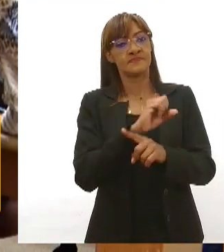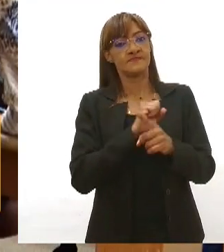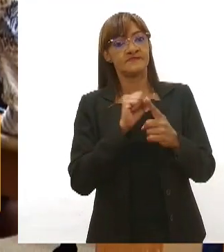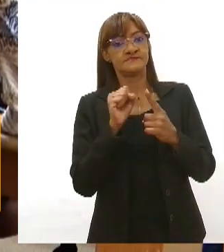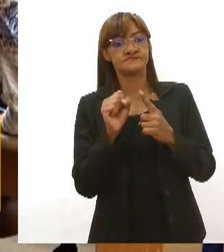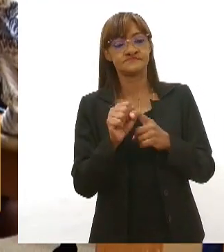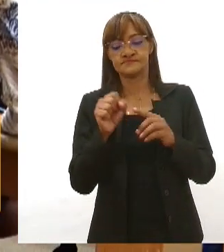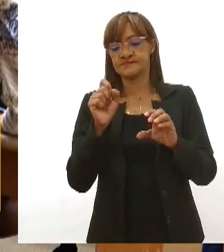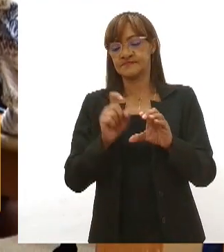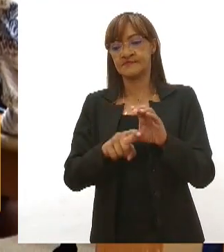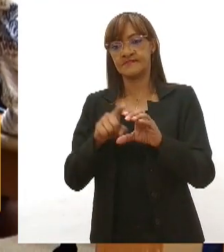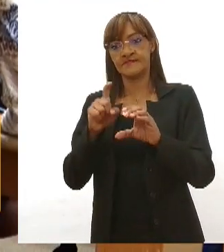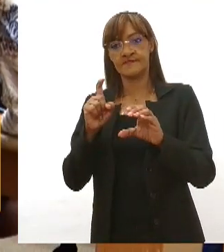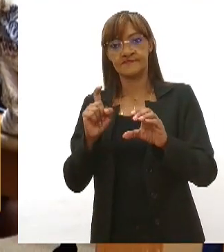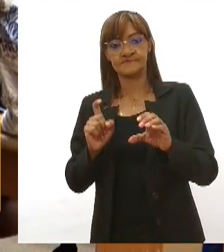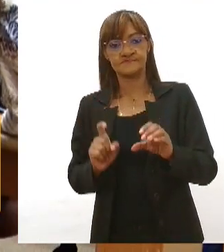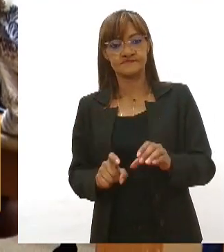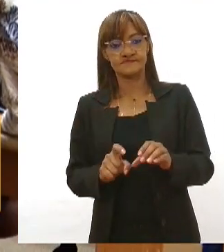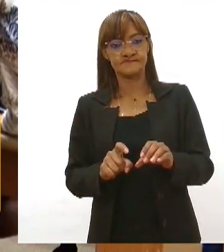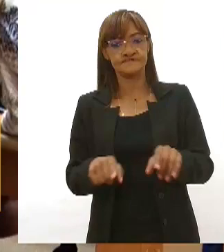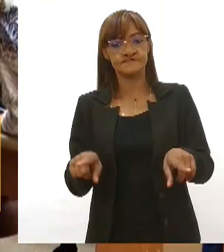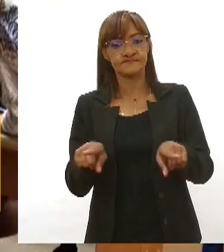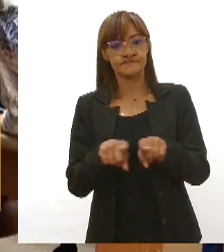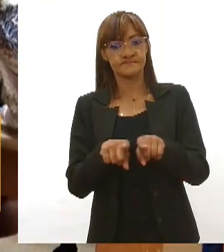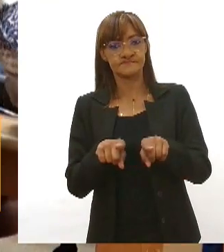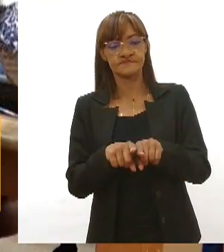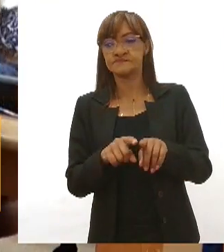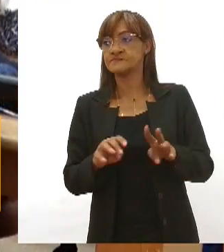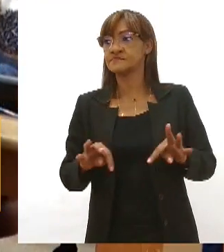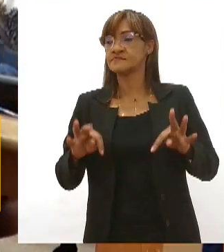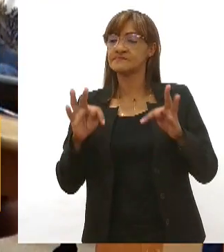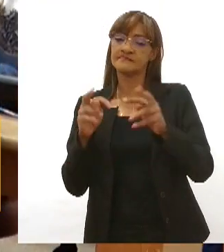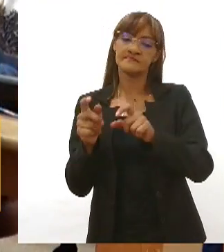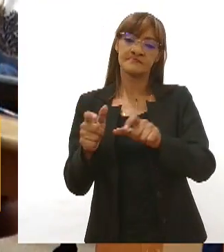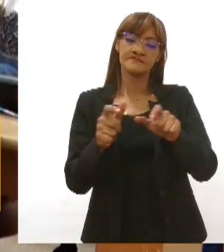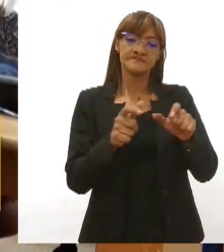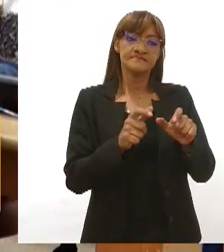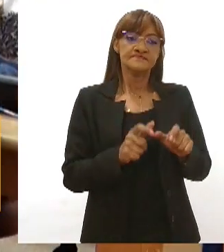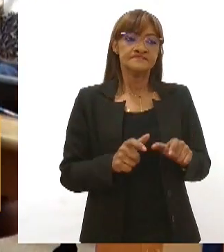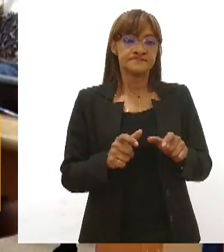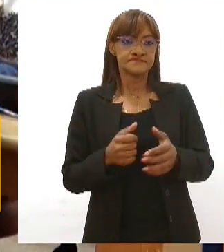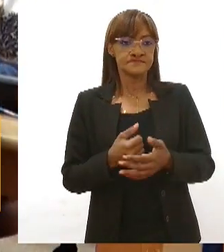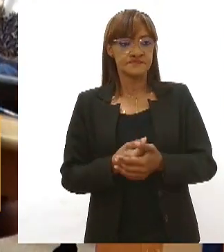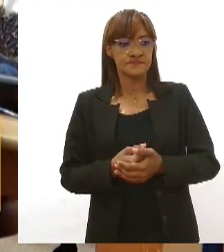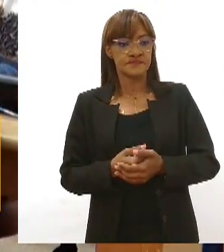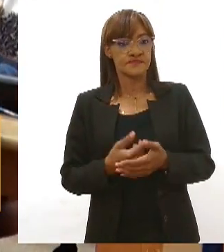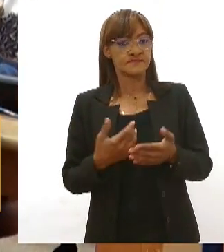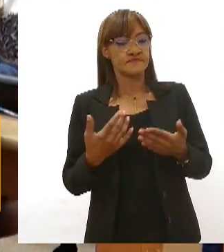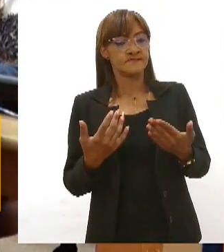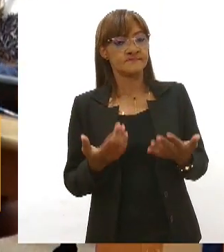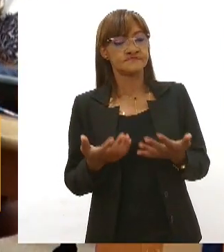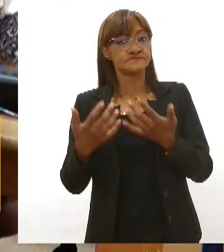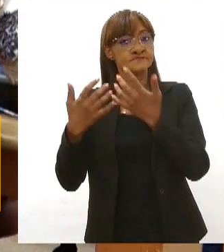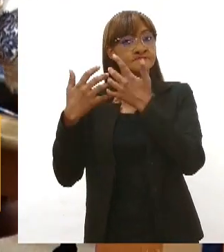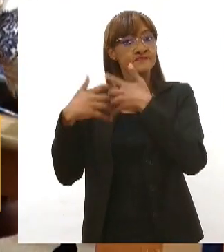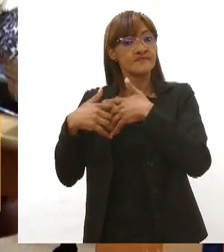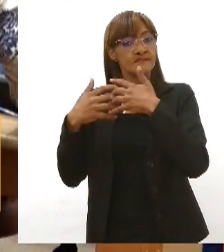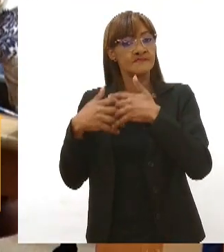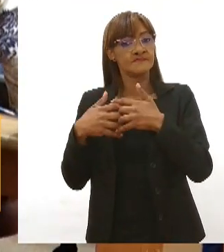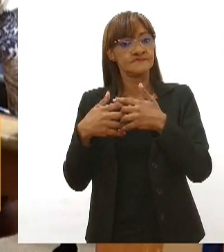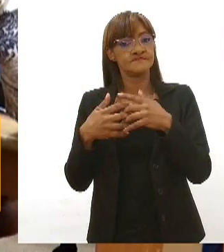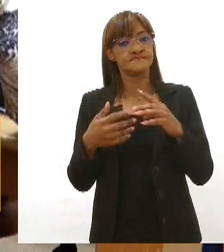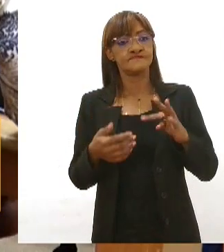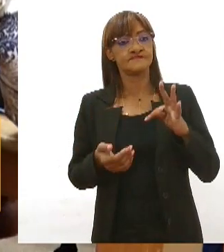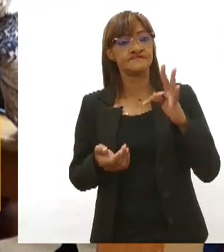pessoa com deficiência tem, né, em todos os espaços que ela ocupa na sociedade. Então essa é uma reflexão para todo mundo, não só para aquela pessoa